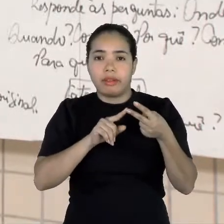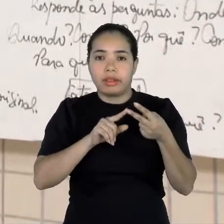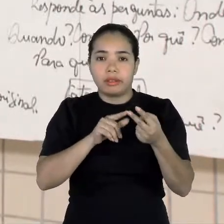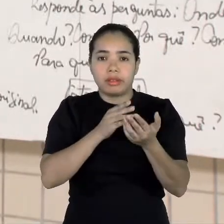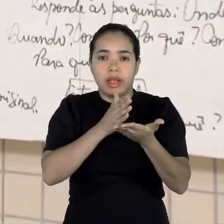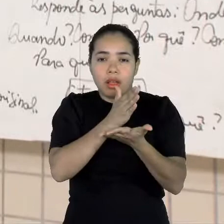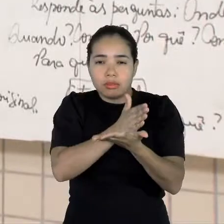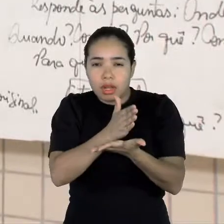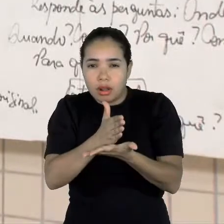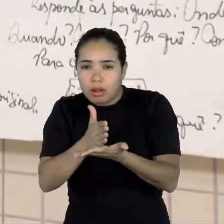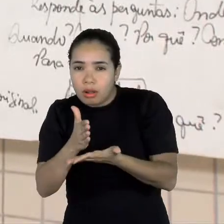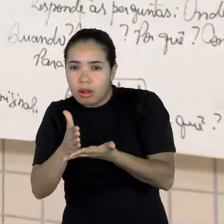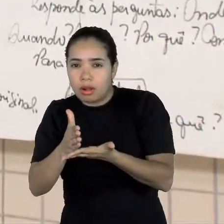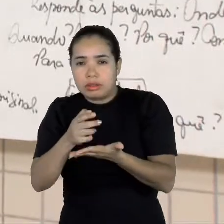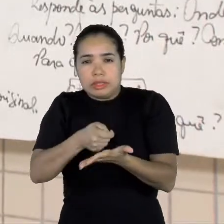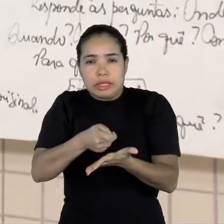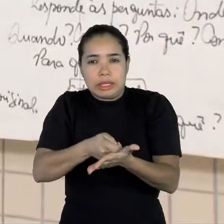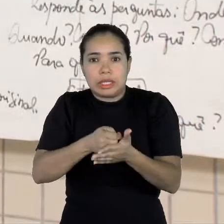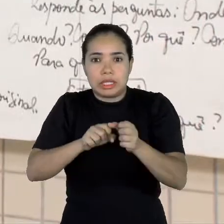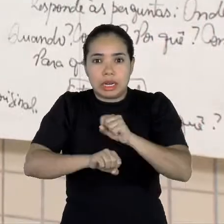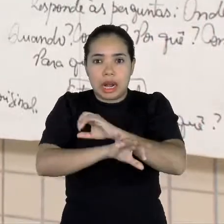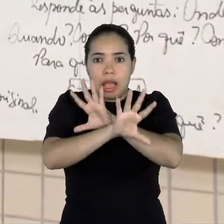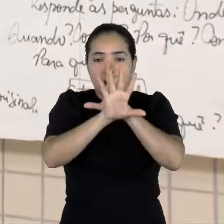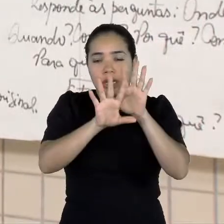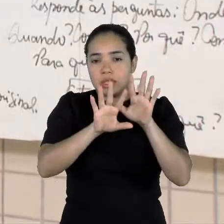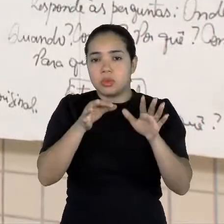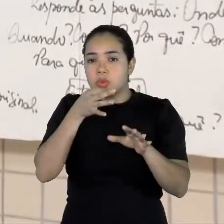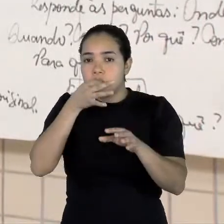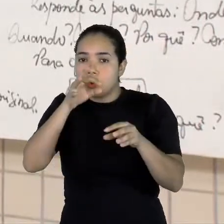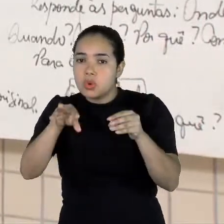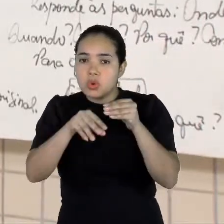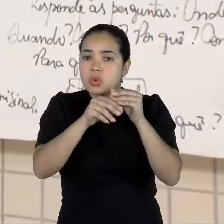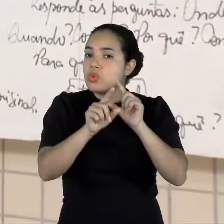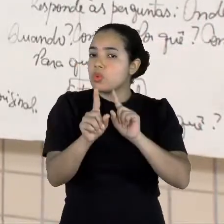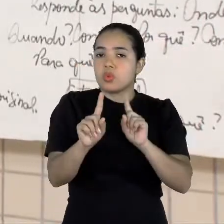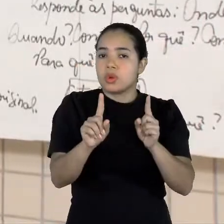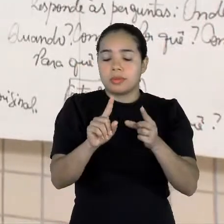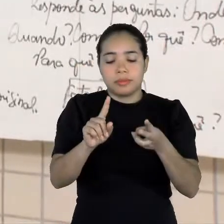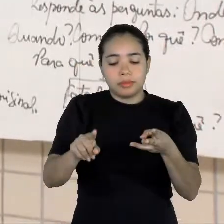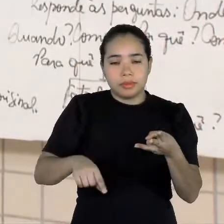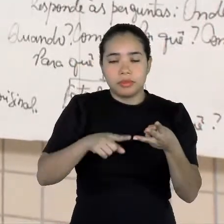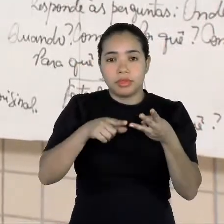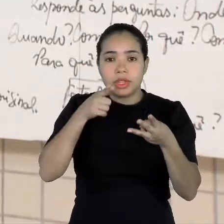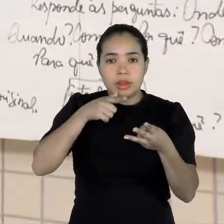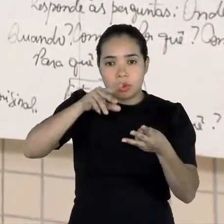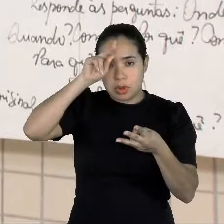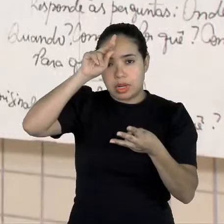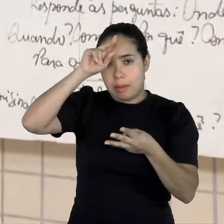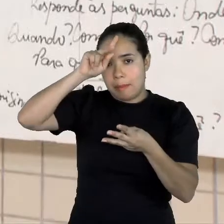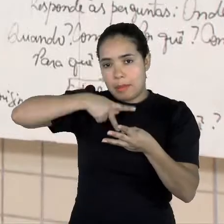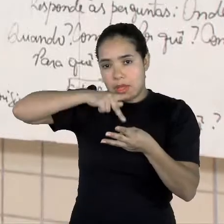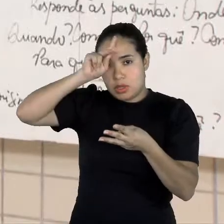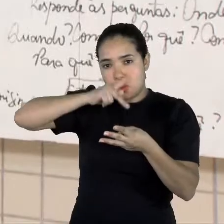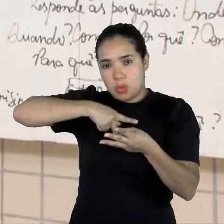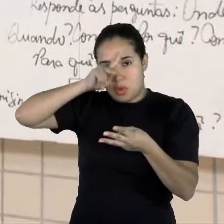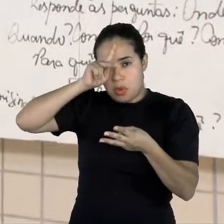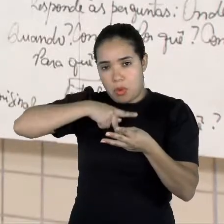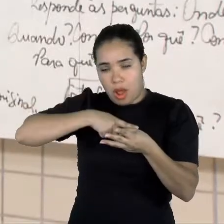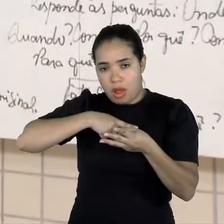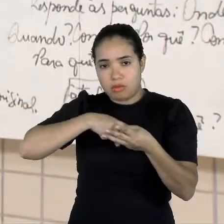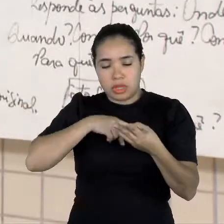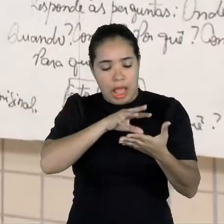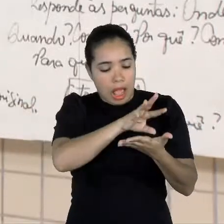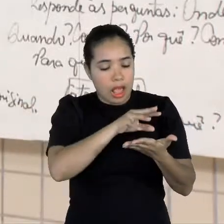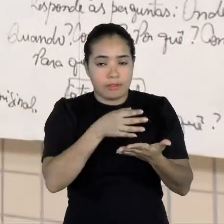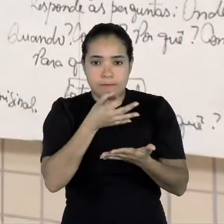apresenta juízo de valor, não apresenta o quê? Opinião. Linguagem pessoal, não se copia frases do